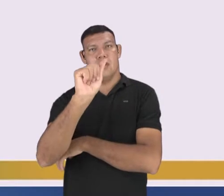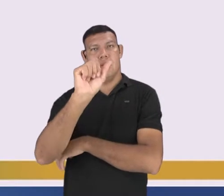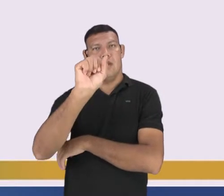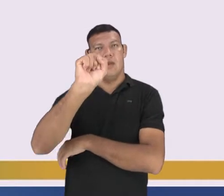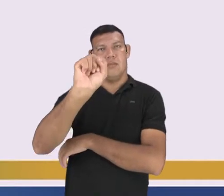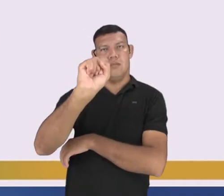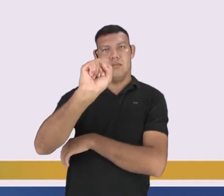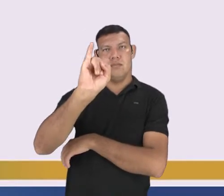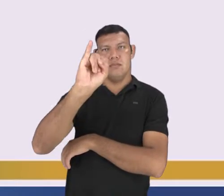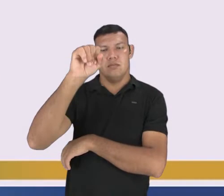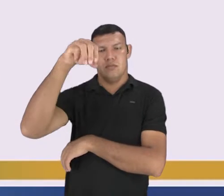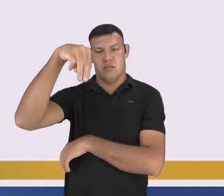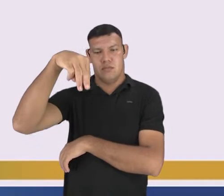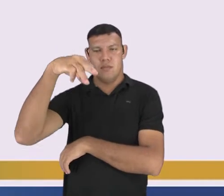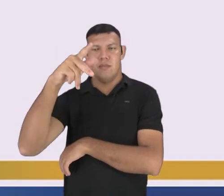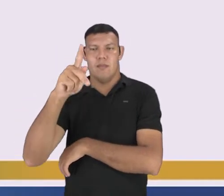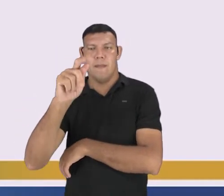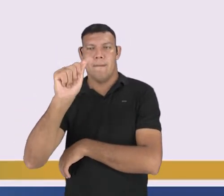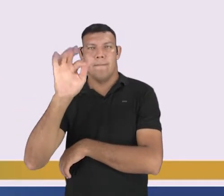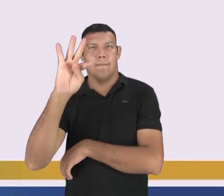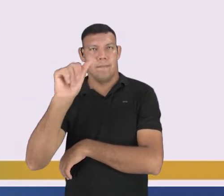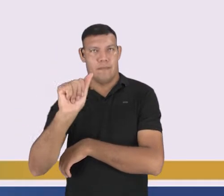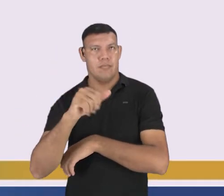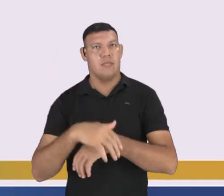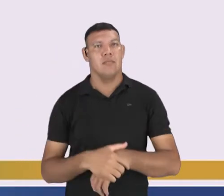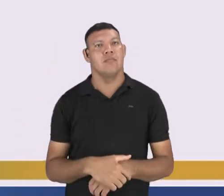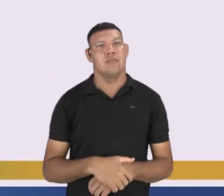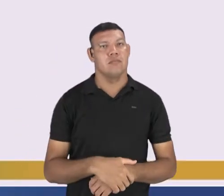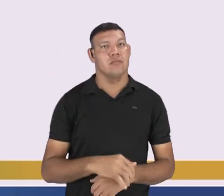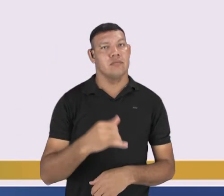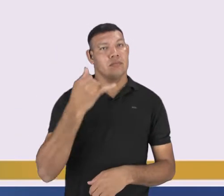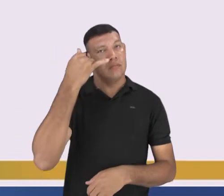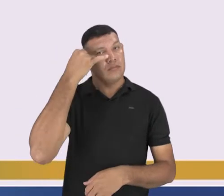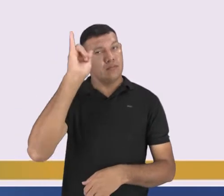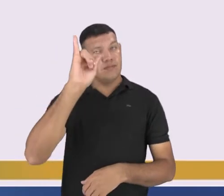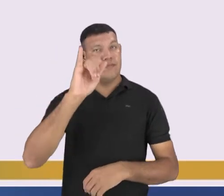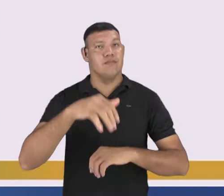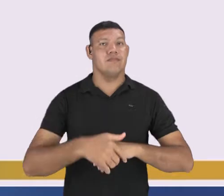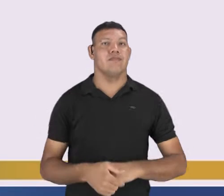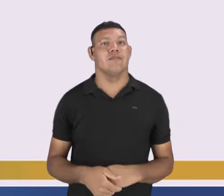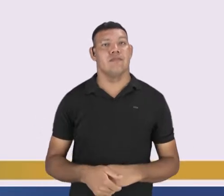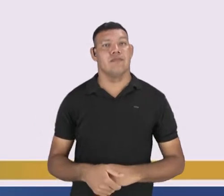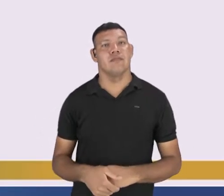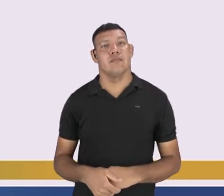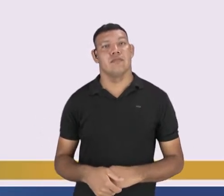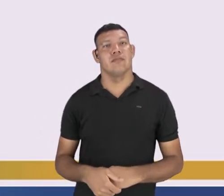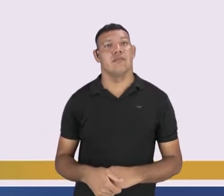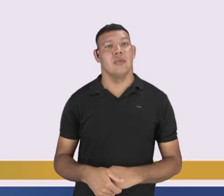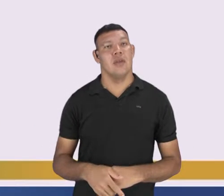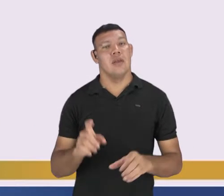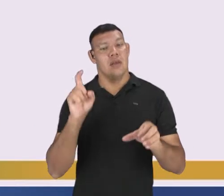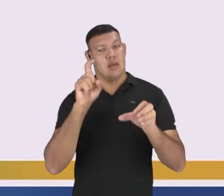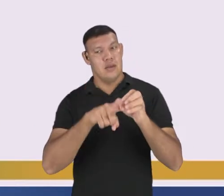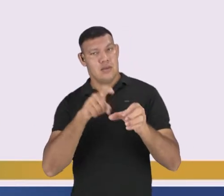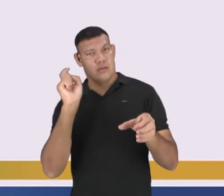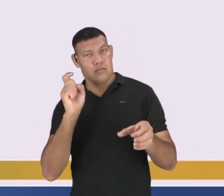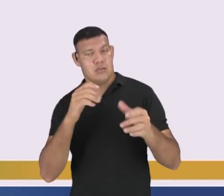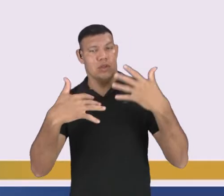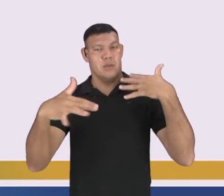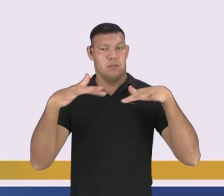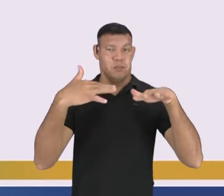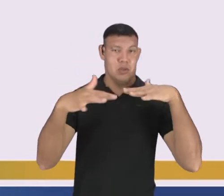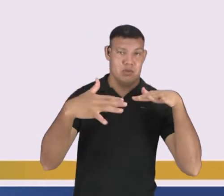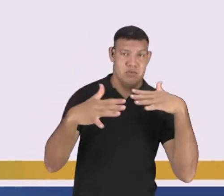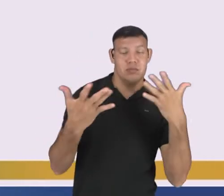esse funcionamento. Então, o sistema nervoso somático está ligado com as nossas ações voluntárias, como o nosso movimento, por